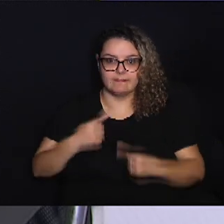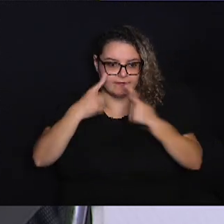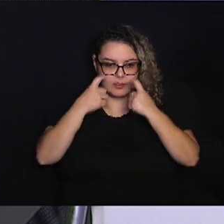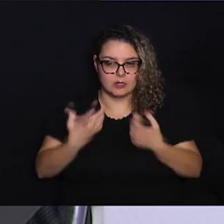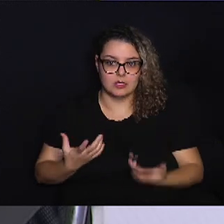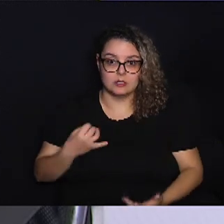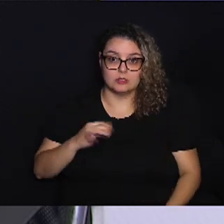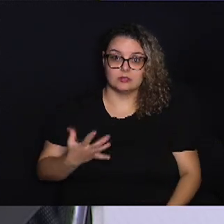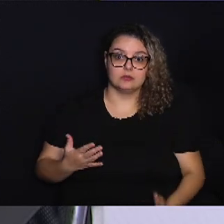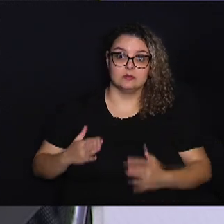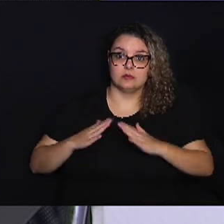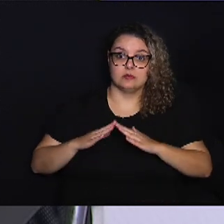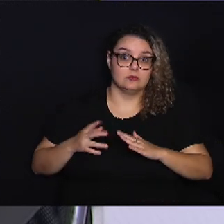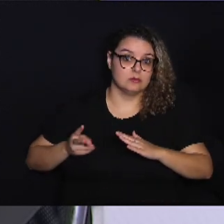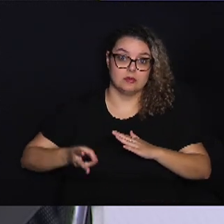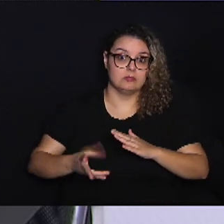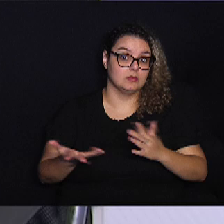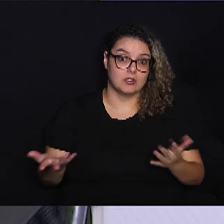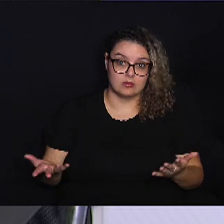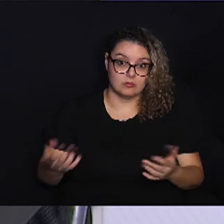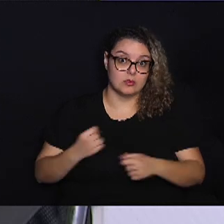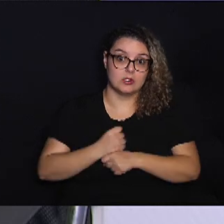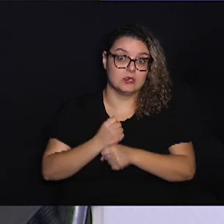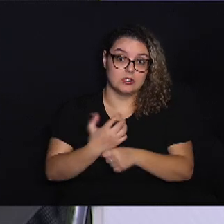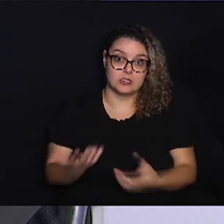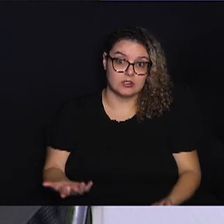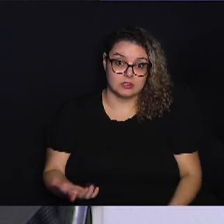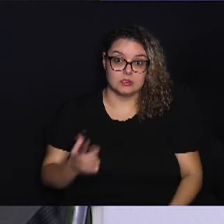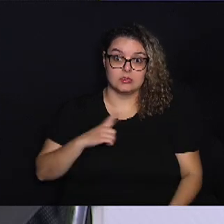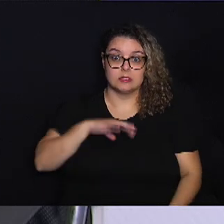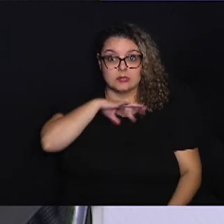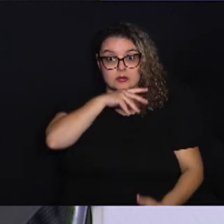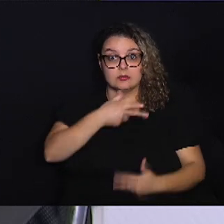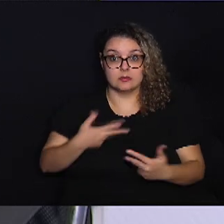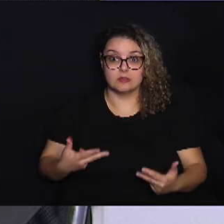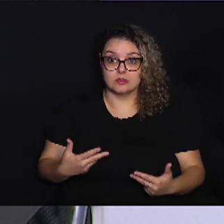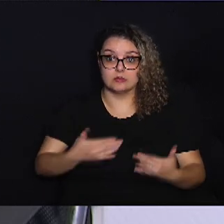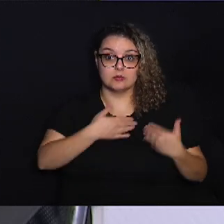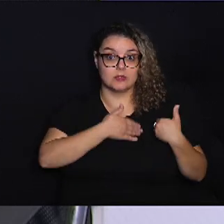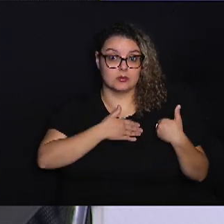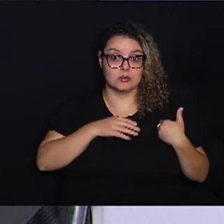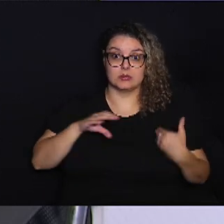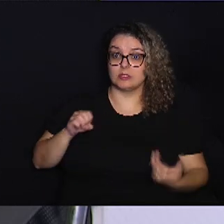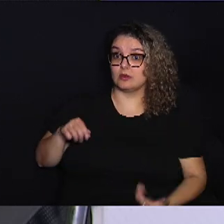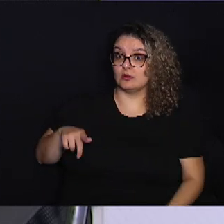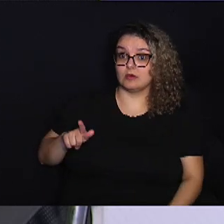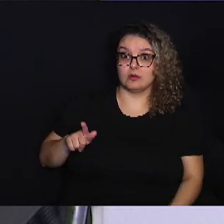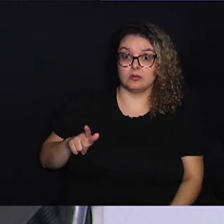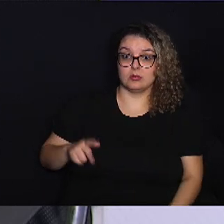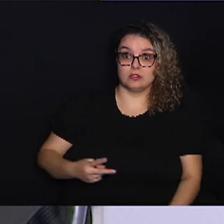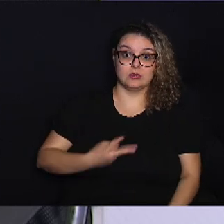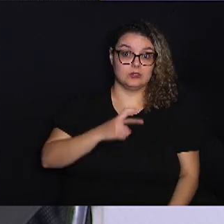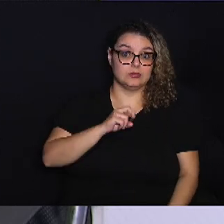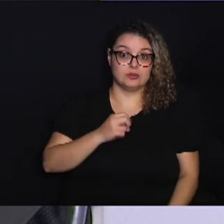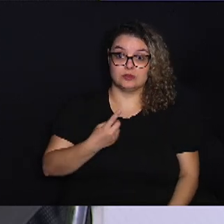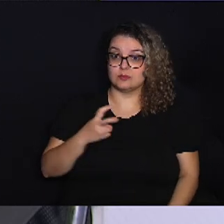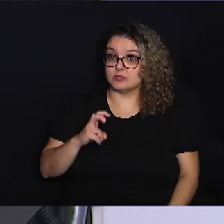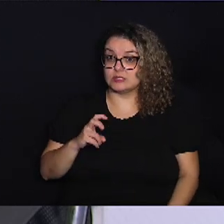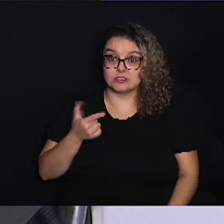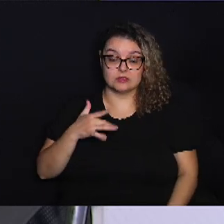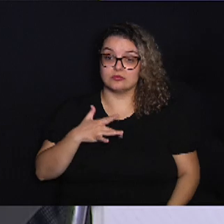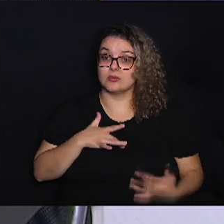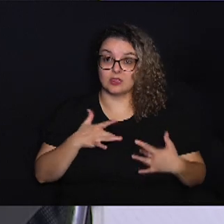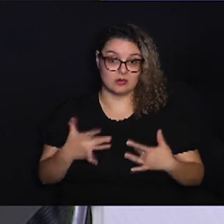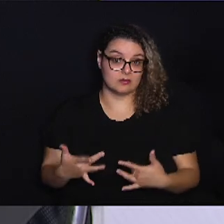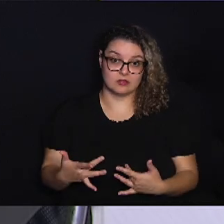vai ficar comigo aqui para sempre, daí por anos. A gente tem animal que está sob responsabilidade da ONG desde 2015 sem adoção.